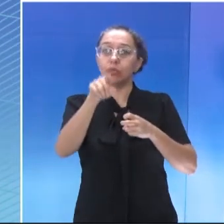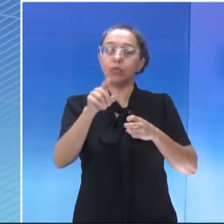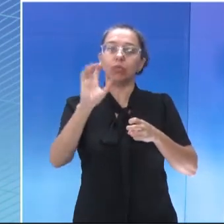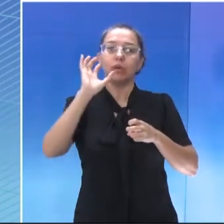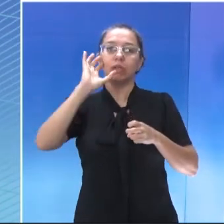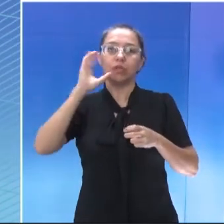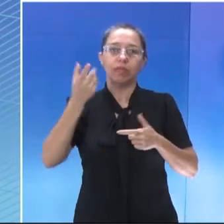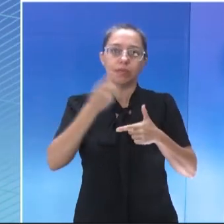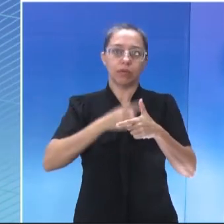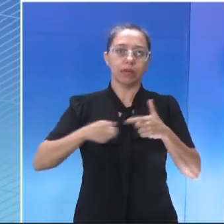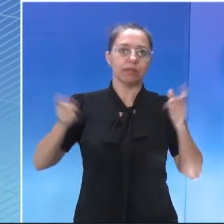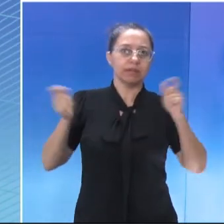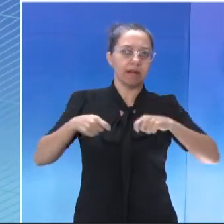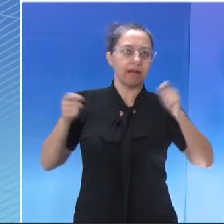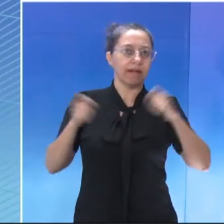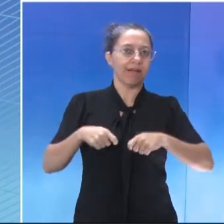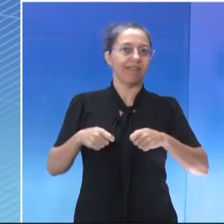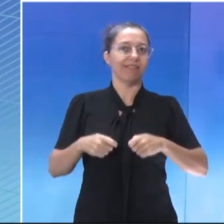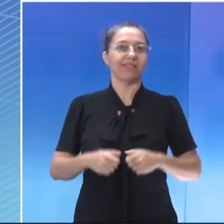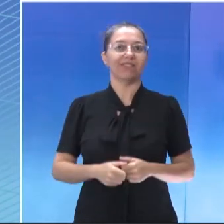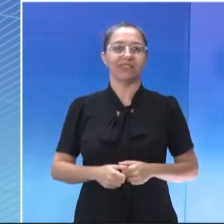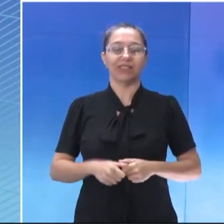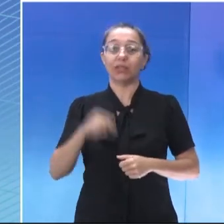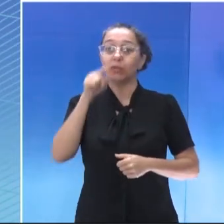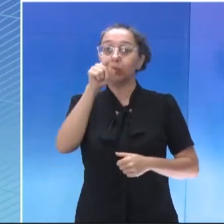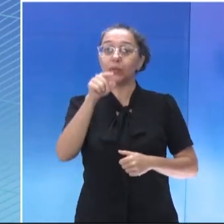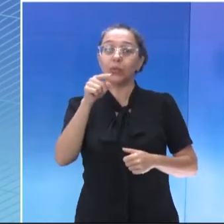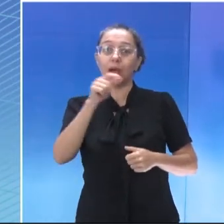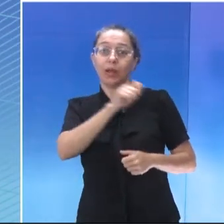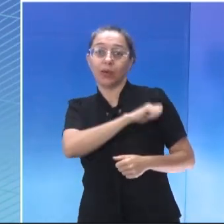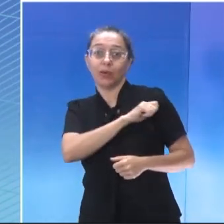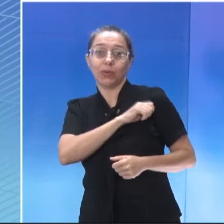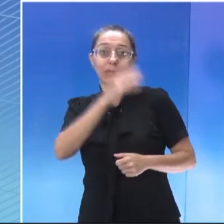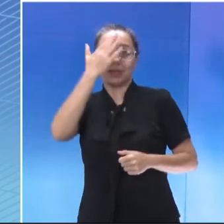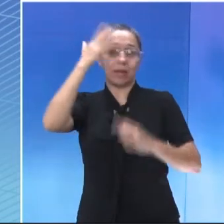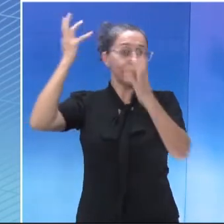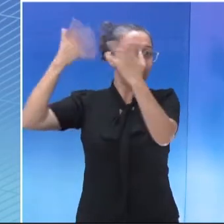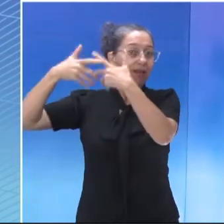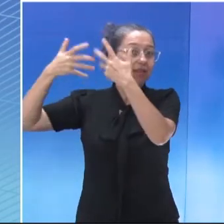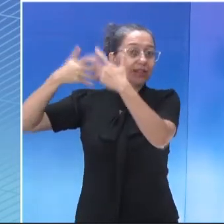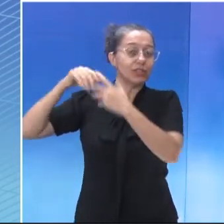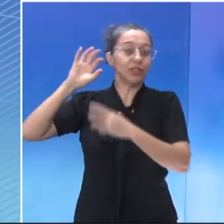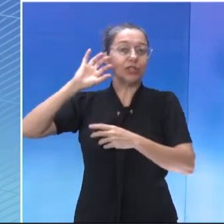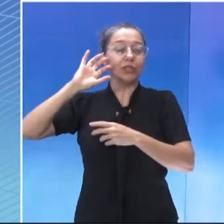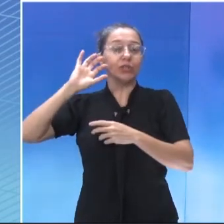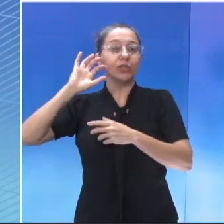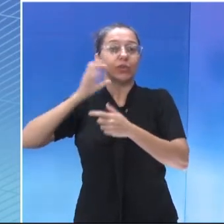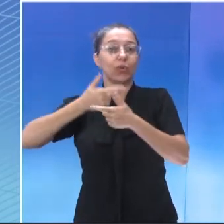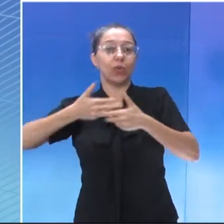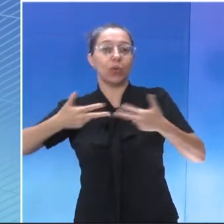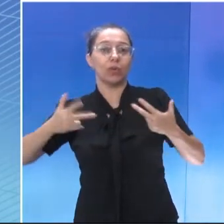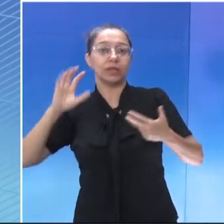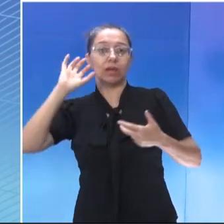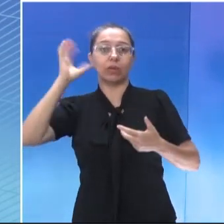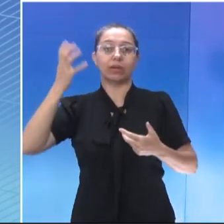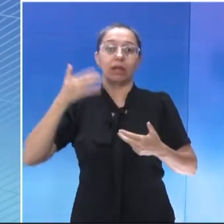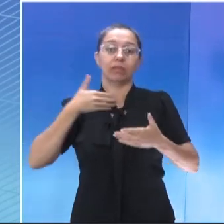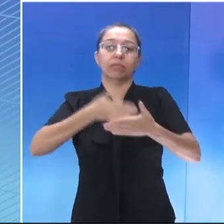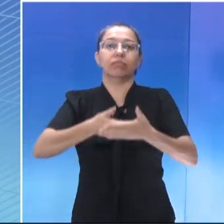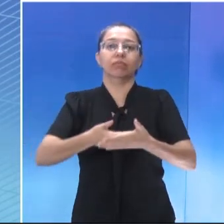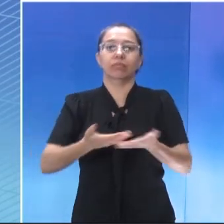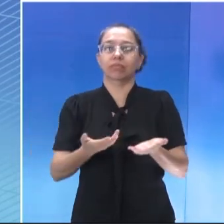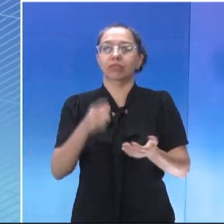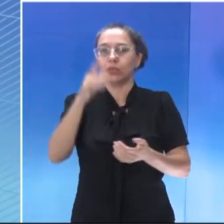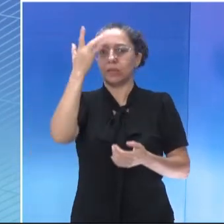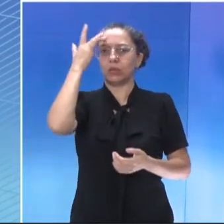resolver problemas? Será que ele sabe refletir alguma coisa que acontece de imediato? Né? Será que ele tem